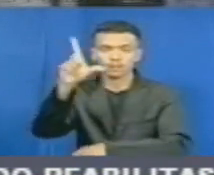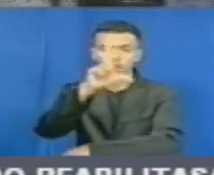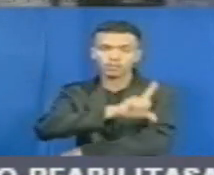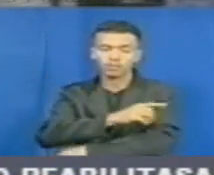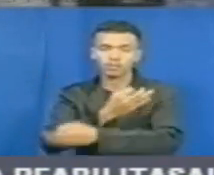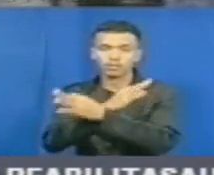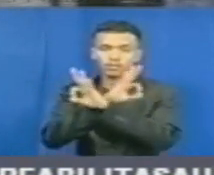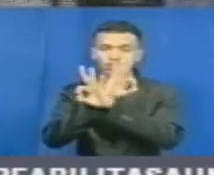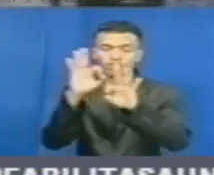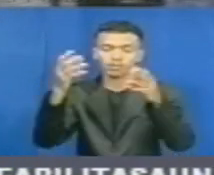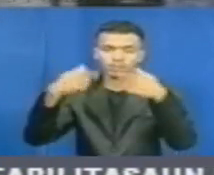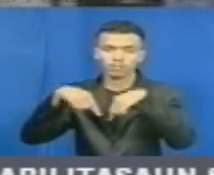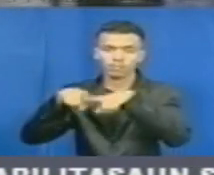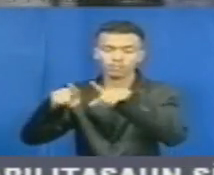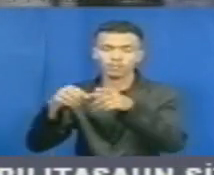filadit kerk